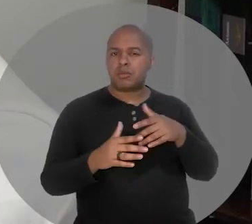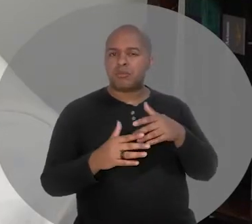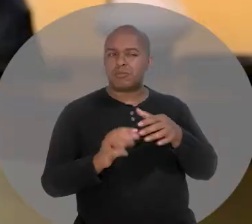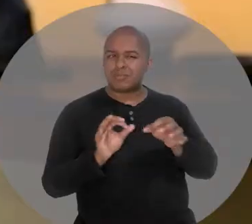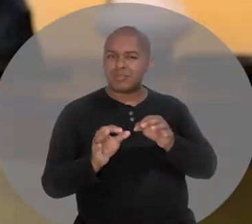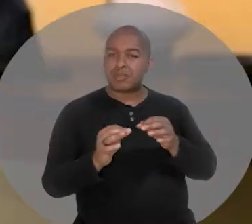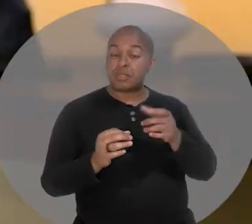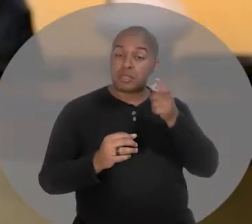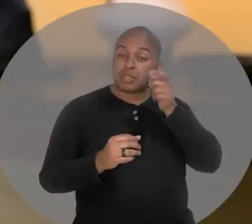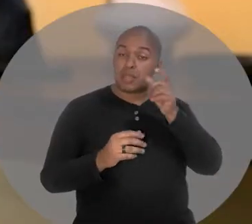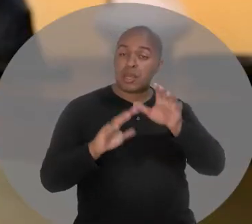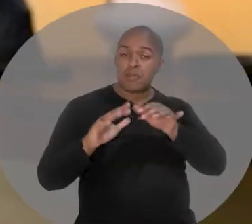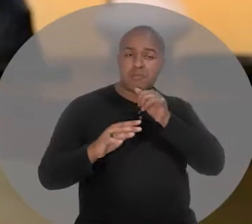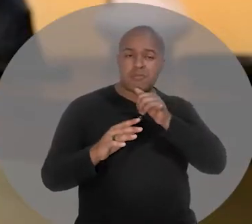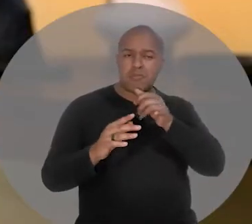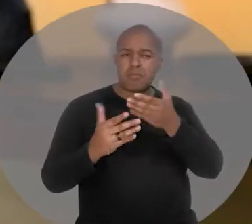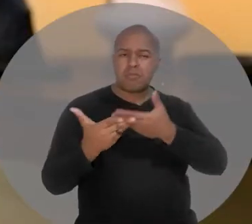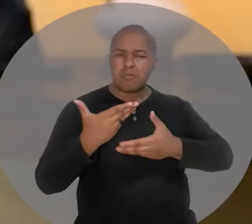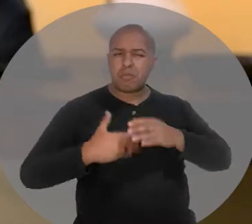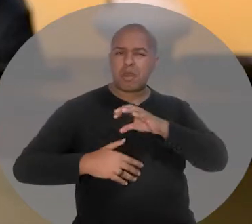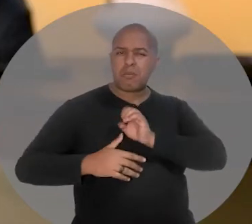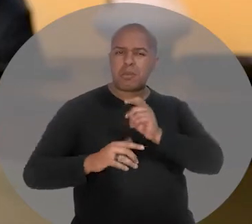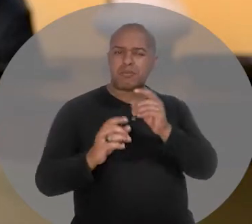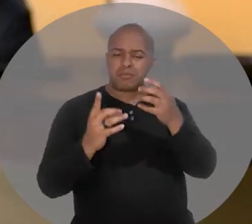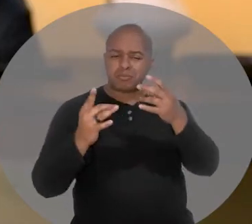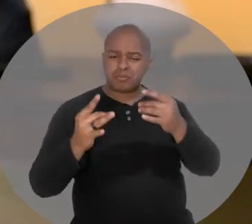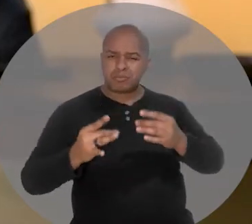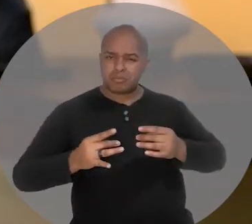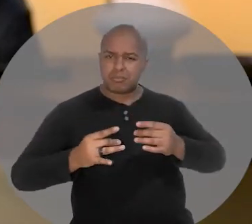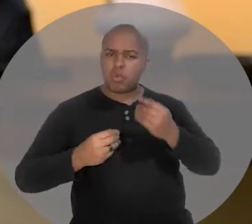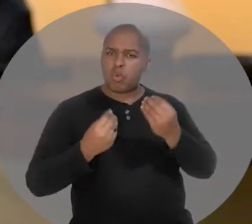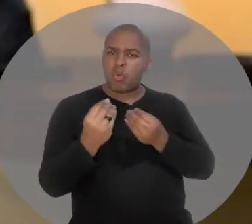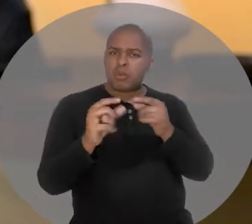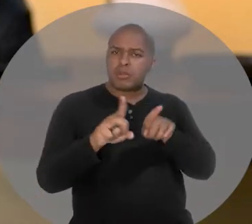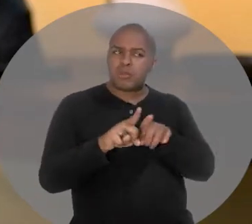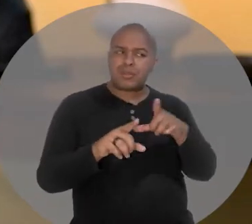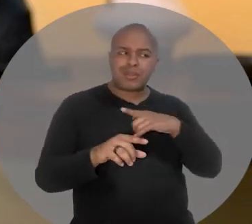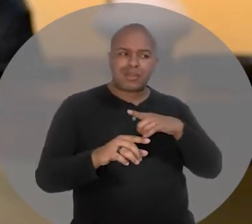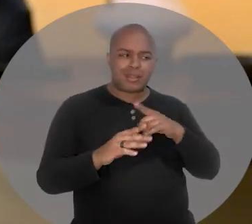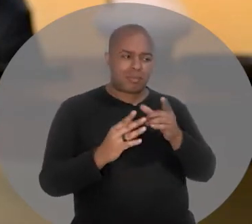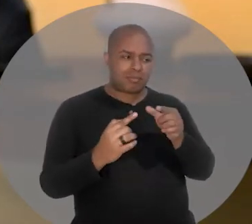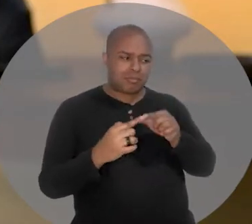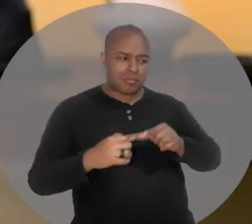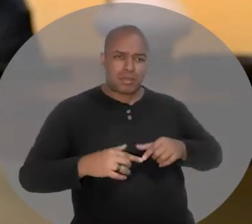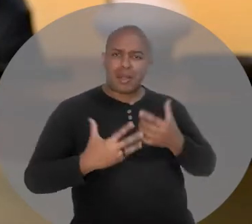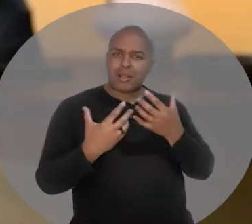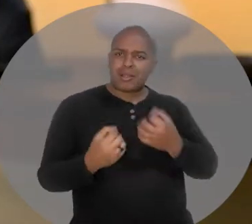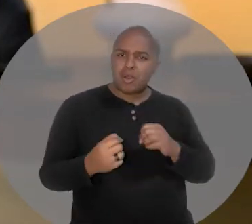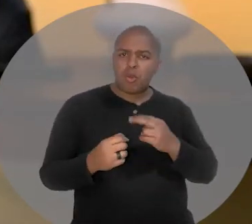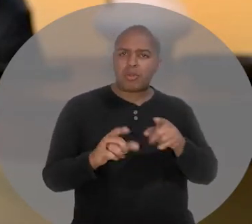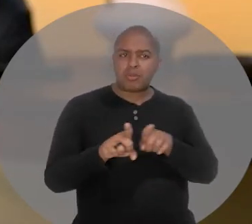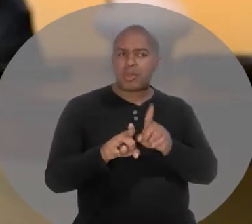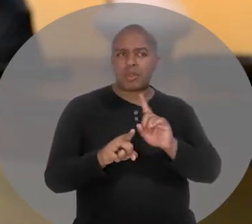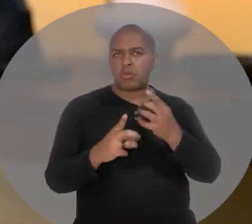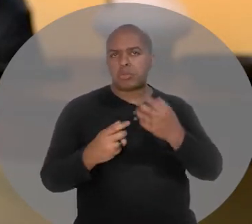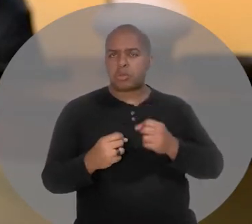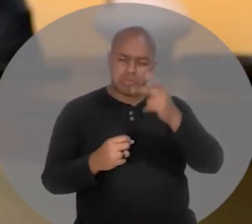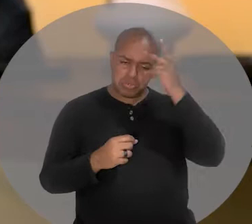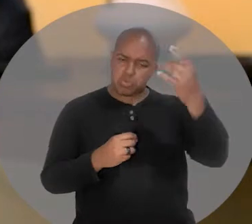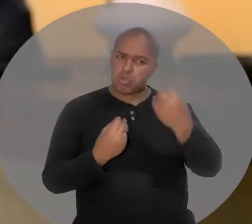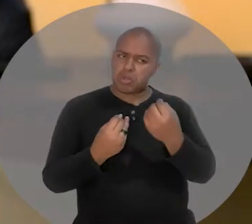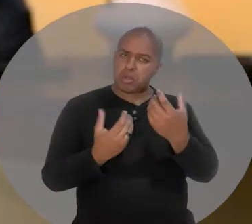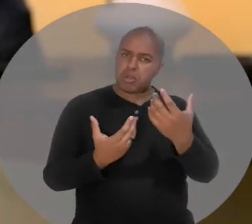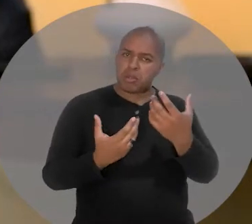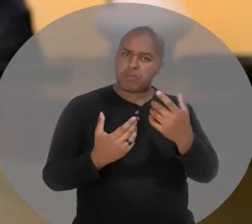aí mexe. Então é interessante ver, por exemplo, relacionamentos amorosos que ela vai descrevendo e como ela tinha que lidar com a aceitação ou a não aceitação